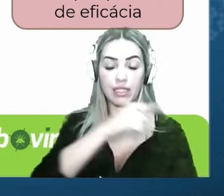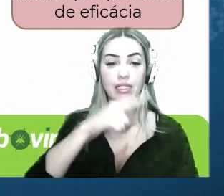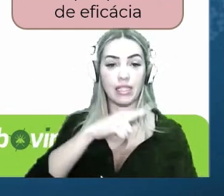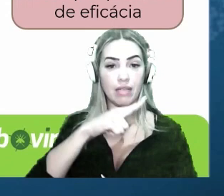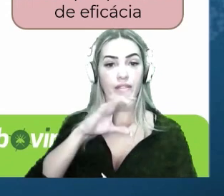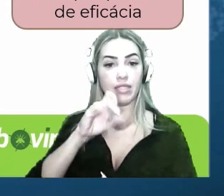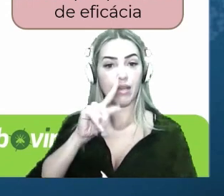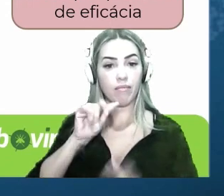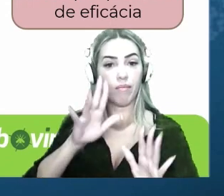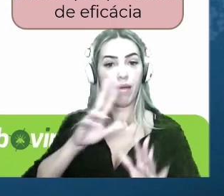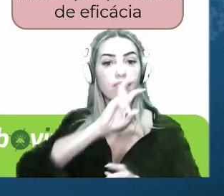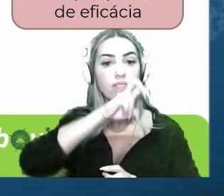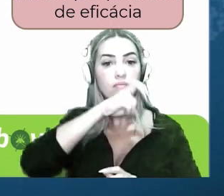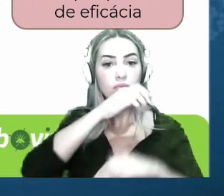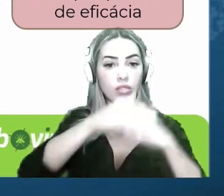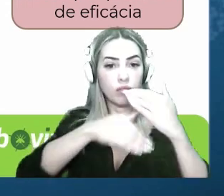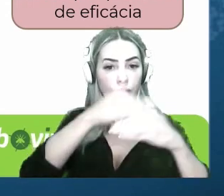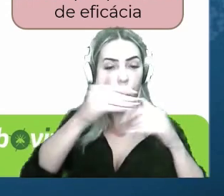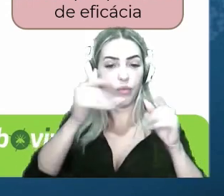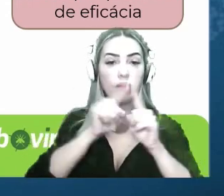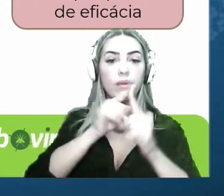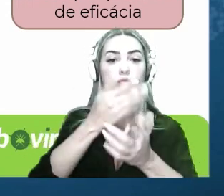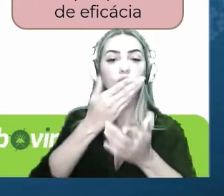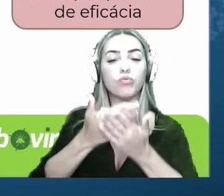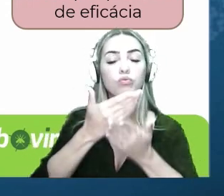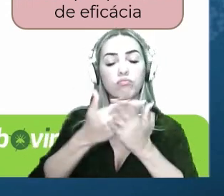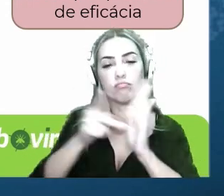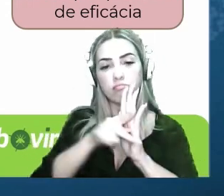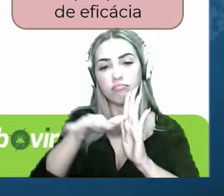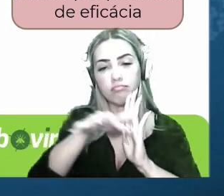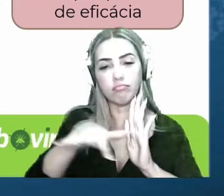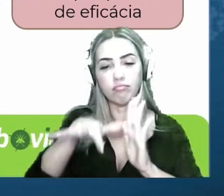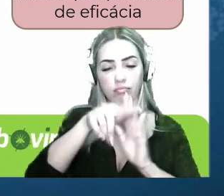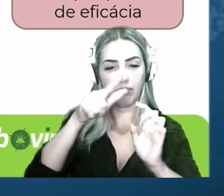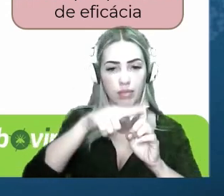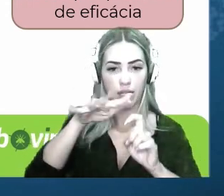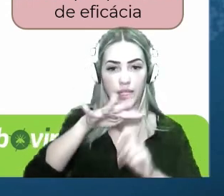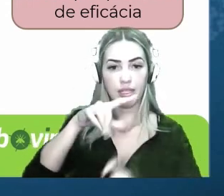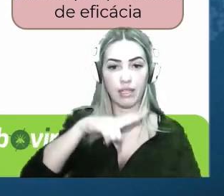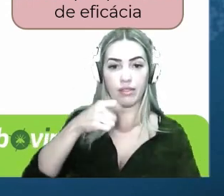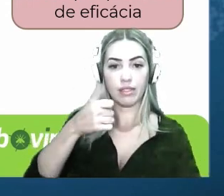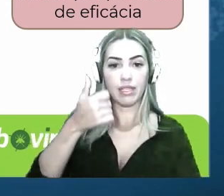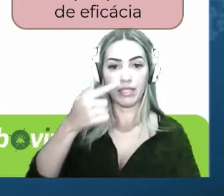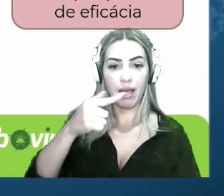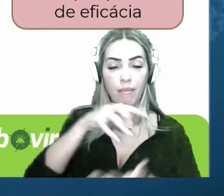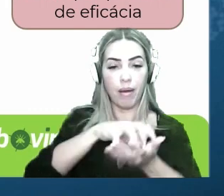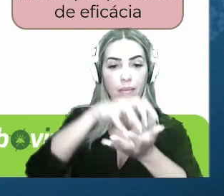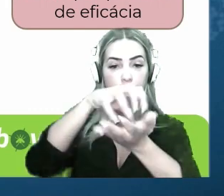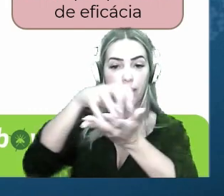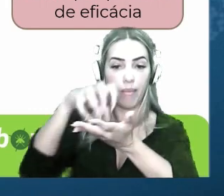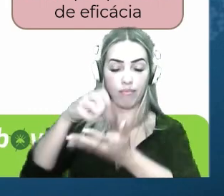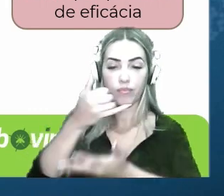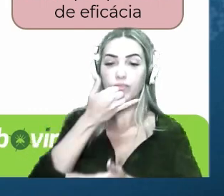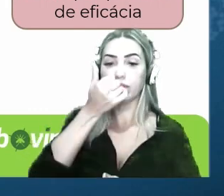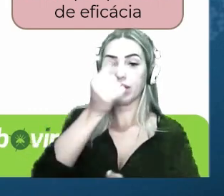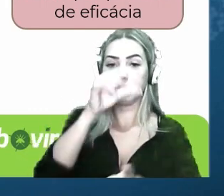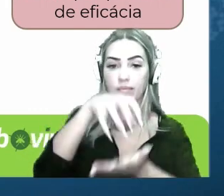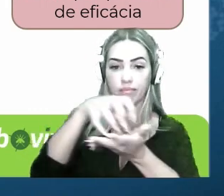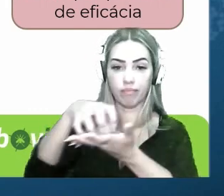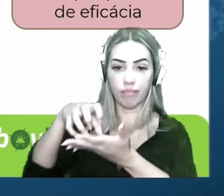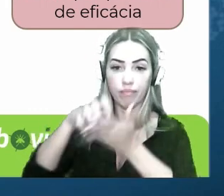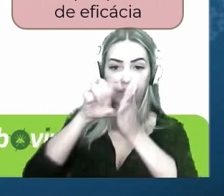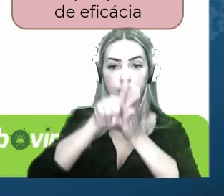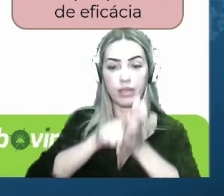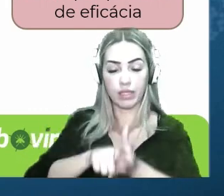Butantan, como do ponto de vista de estudo clínico. Então, esse estudo teve 16 centros de pesquisa,